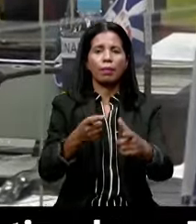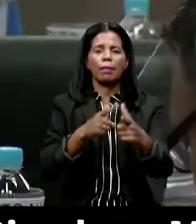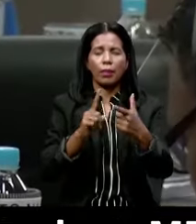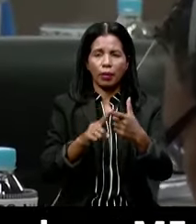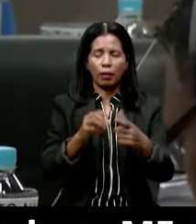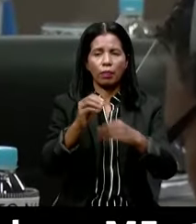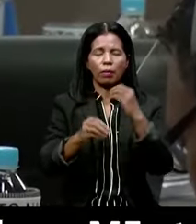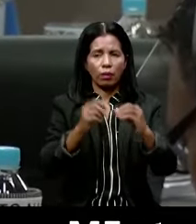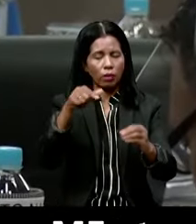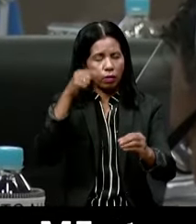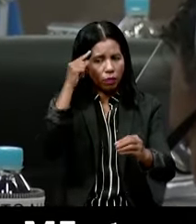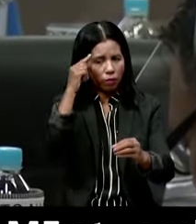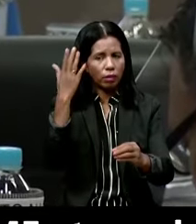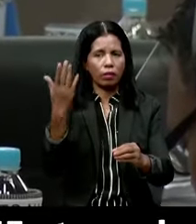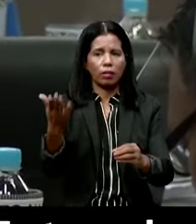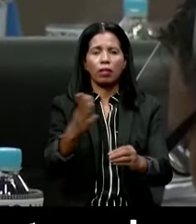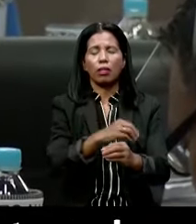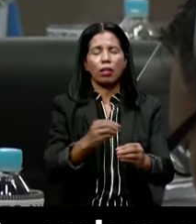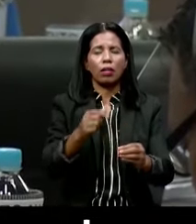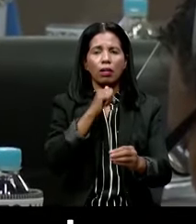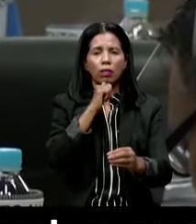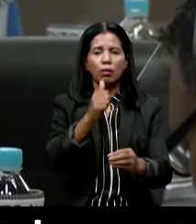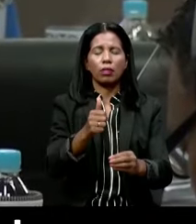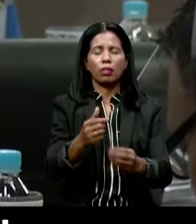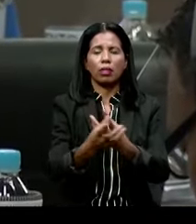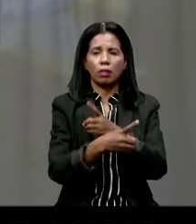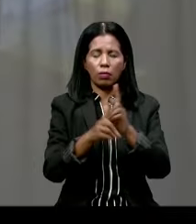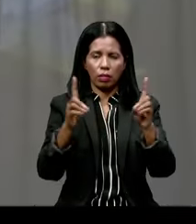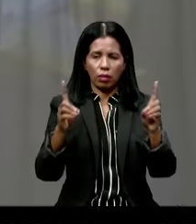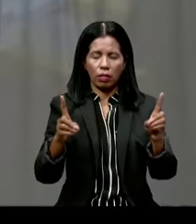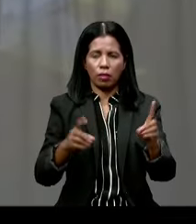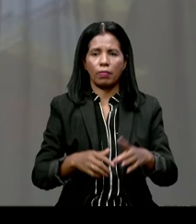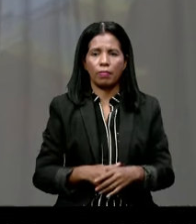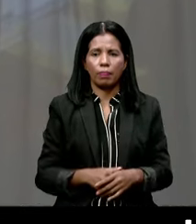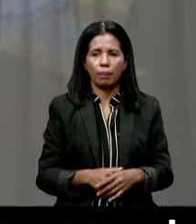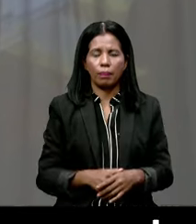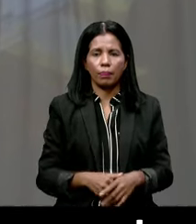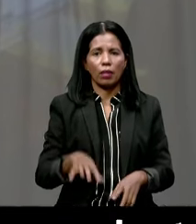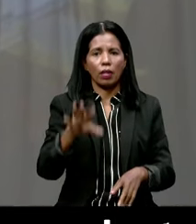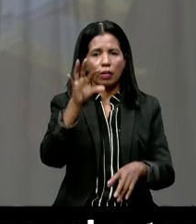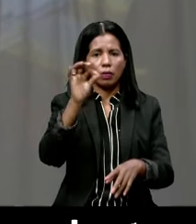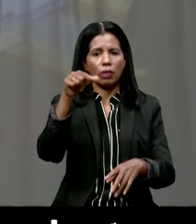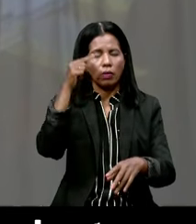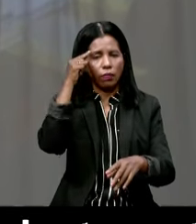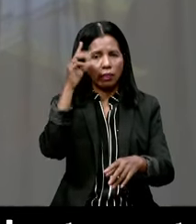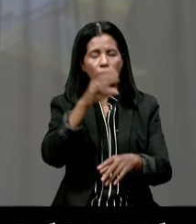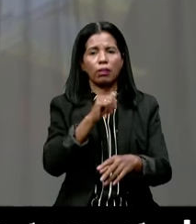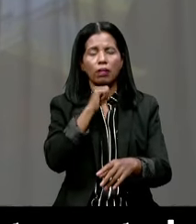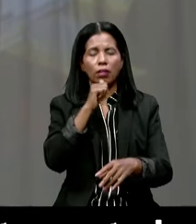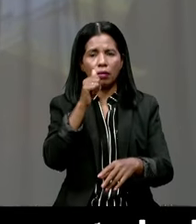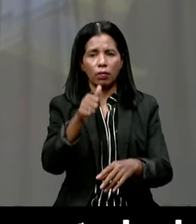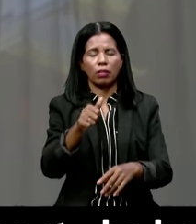cata, governo refere antidemocrático no usa regime ditadura. Nono governo constitucional sai governo